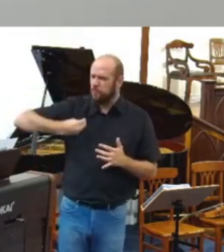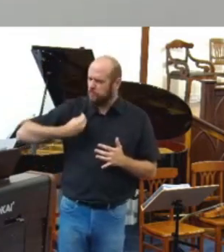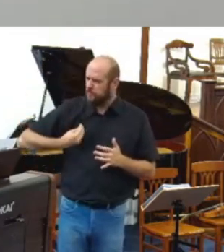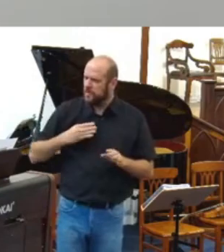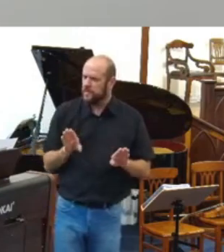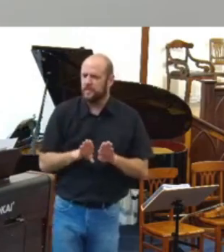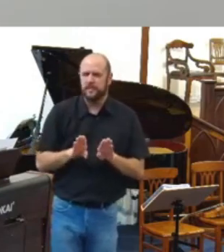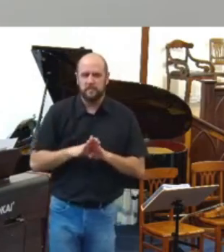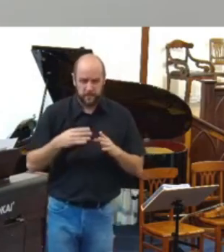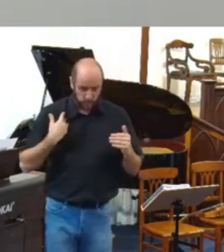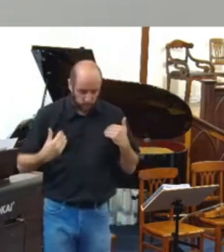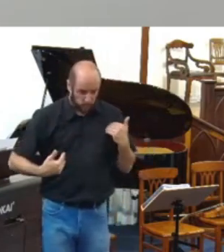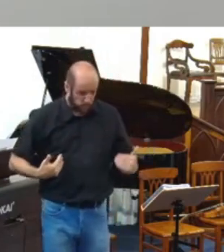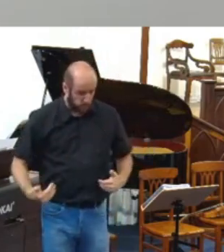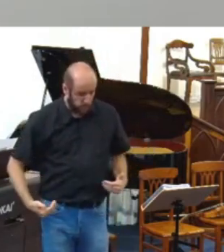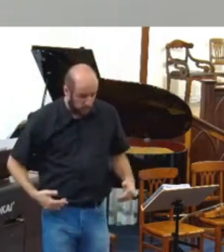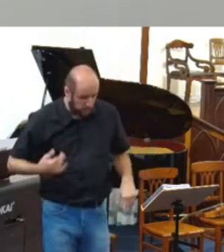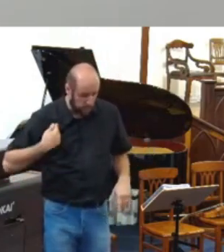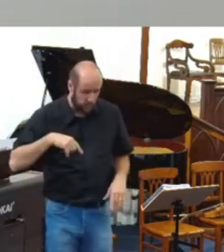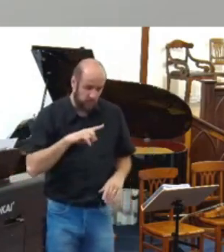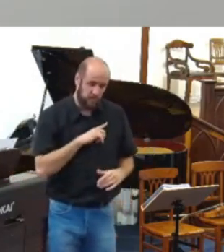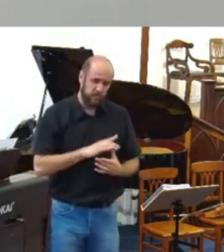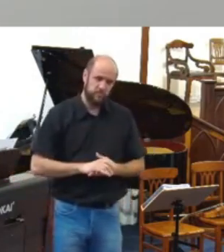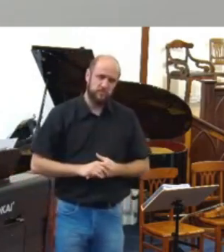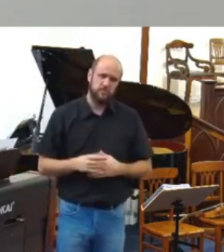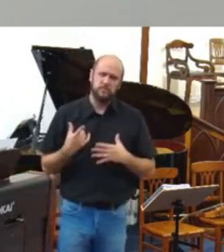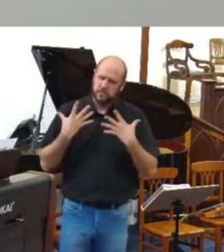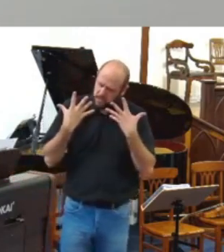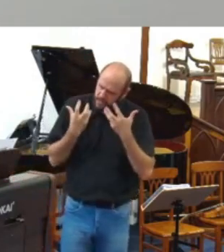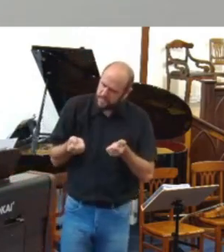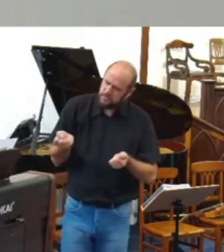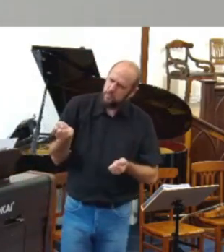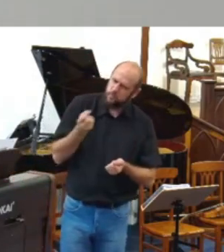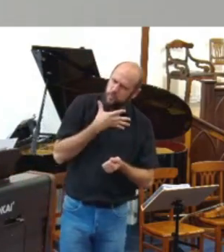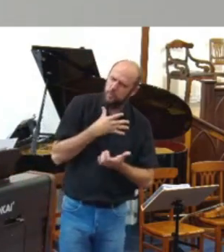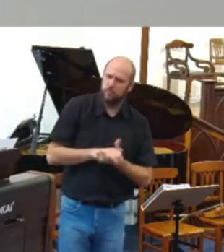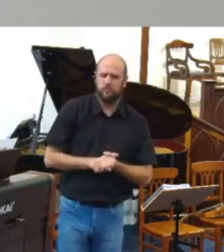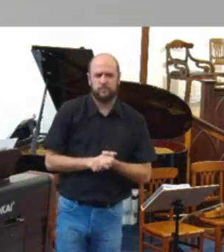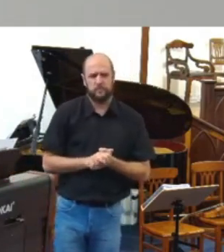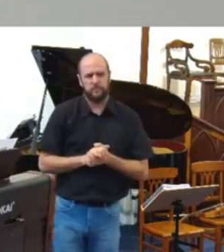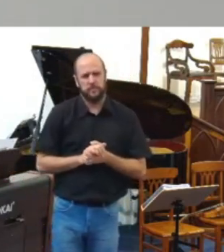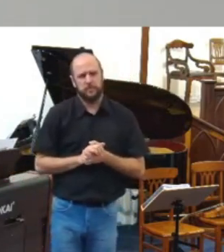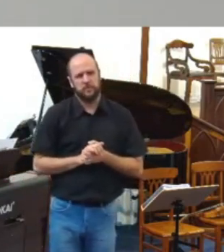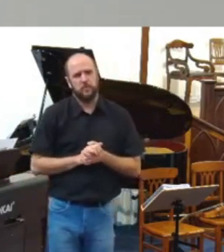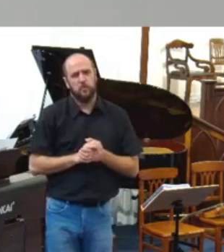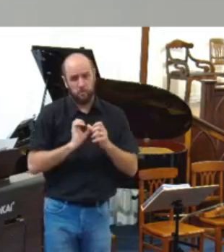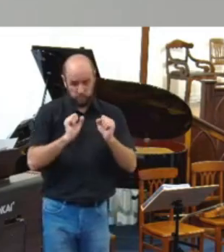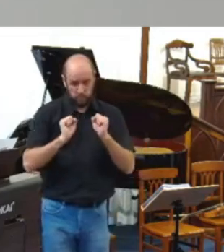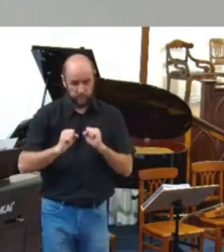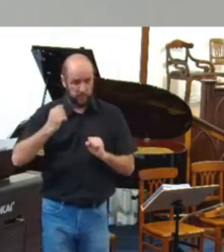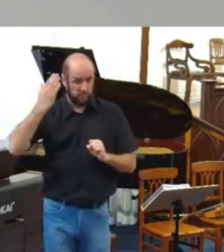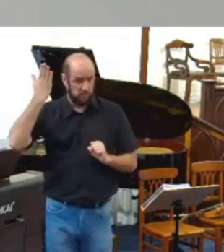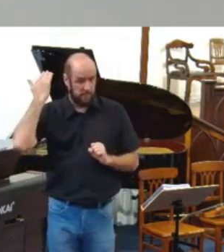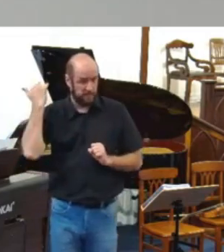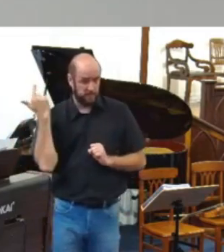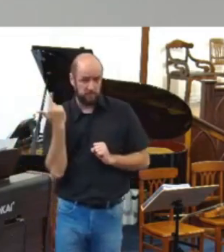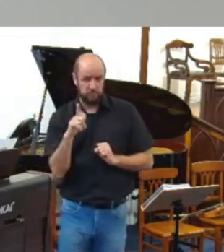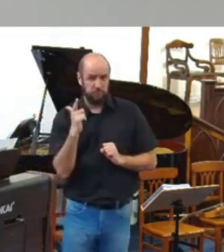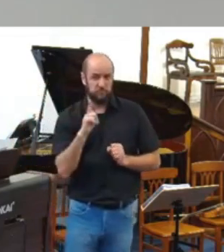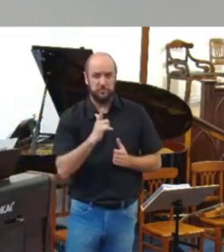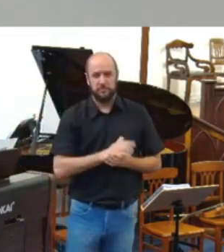também os nossos corpos mortais. Recebemos algo novo mesmo. Recebemos um poder que não tínhamos